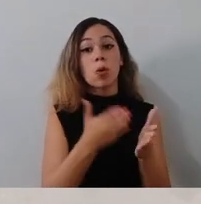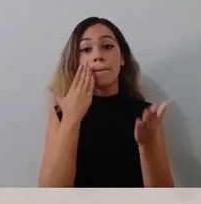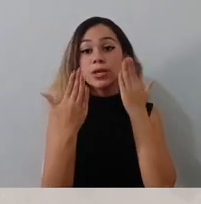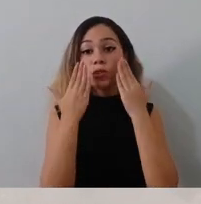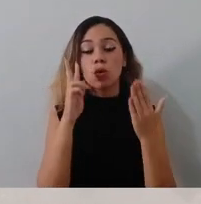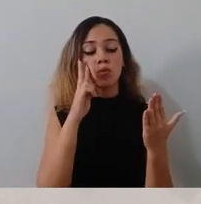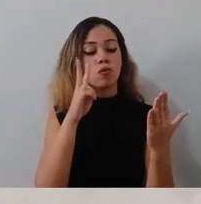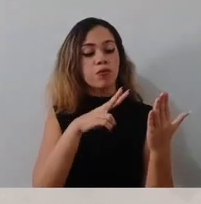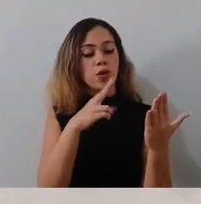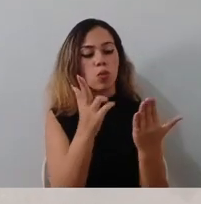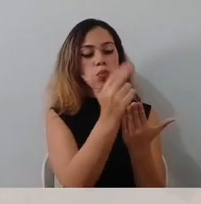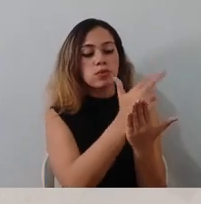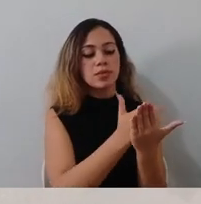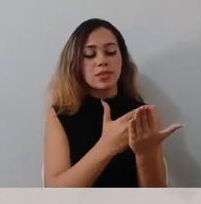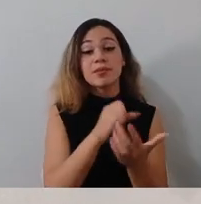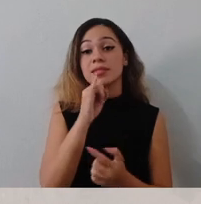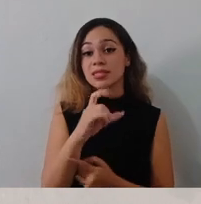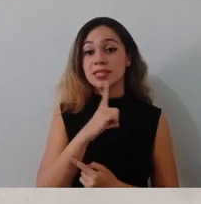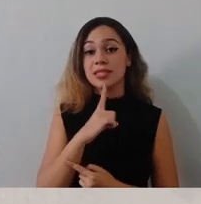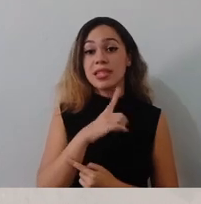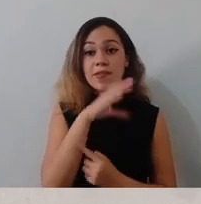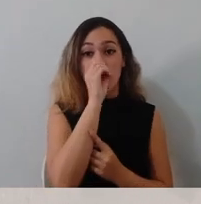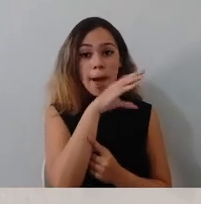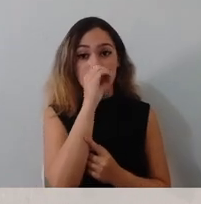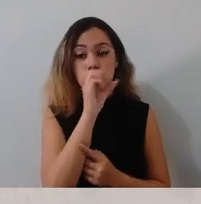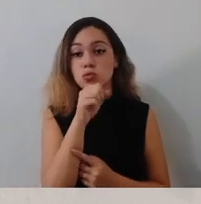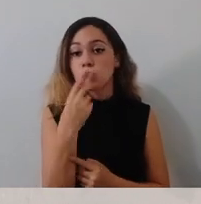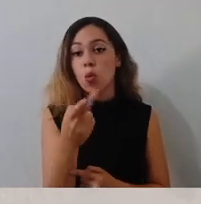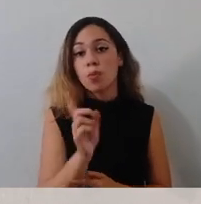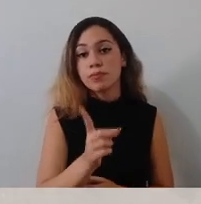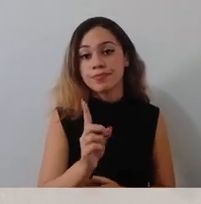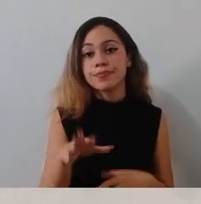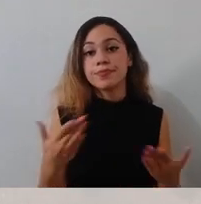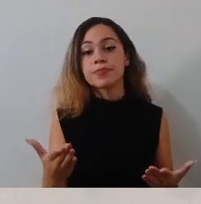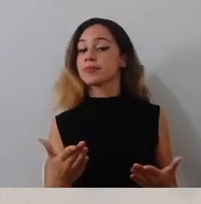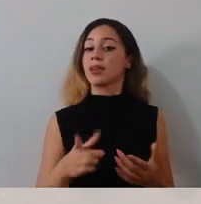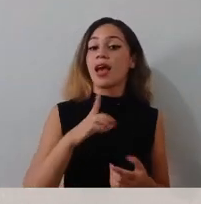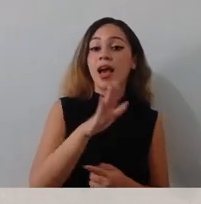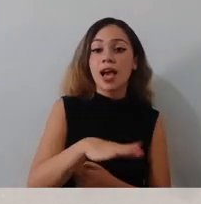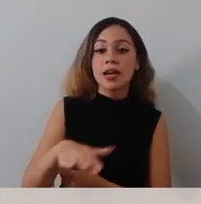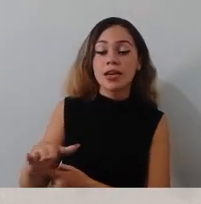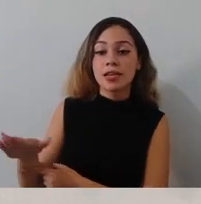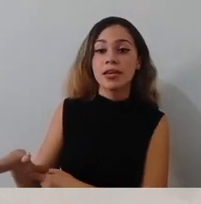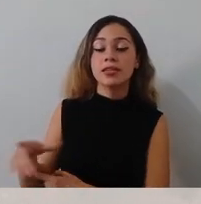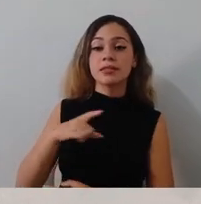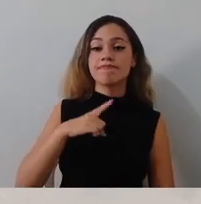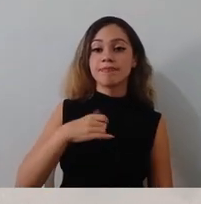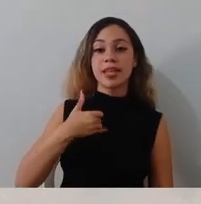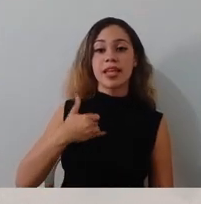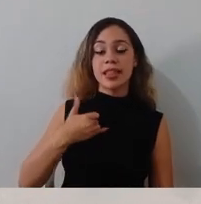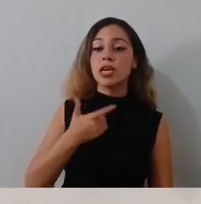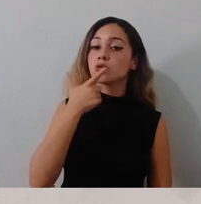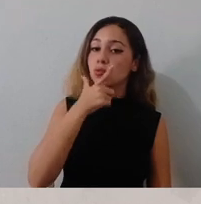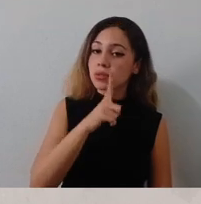psicólogo consegue identificar se houve abuso ou não. Inclusive, a criança, na mais tenra